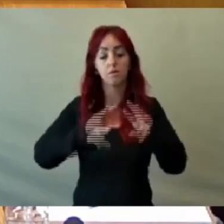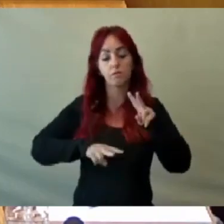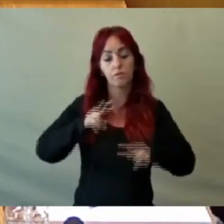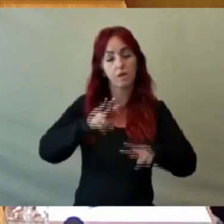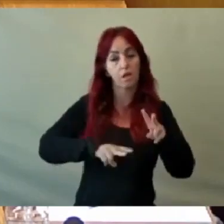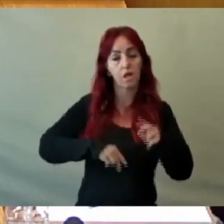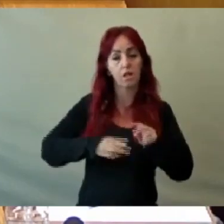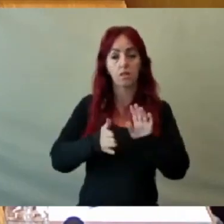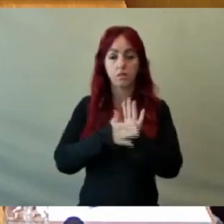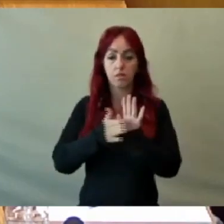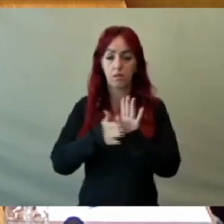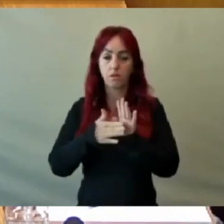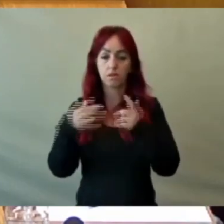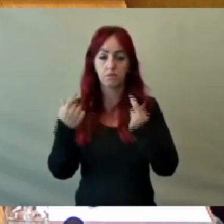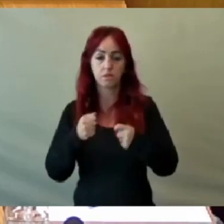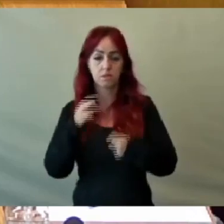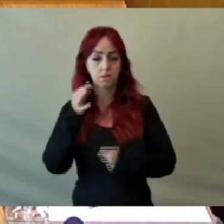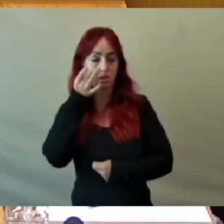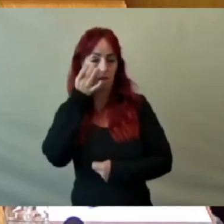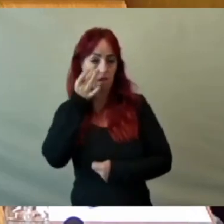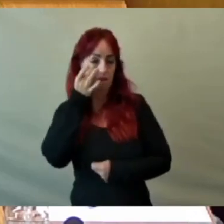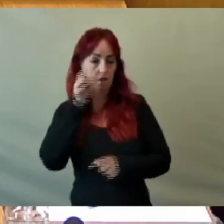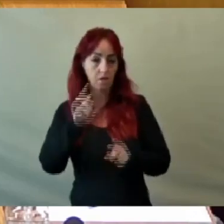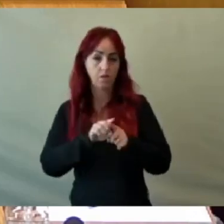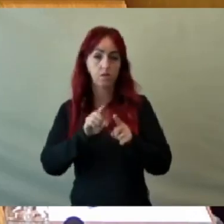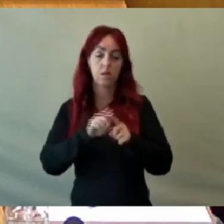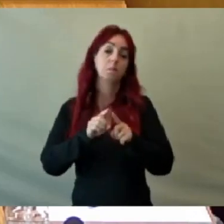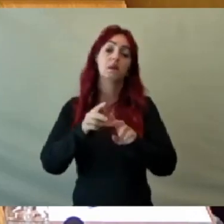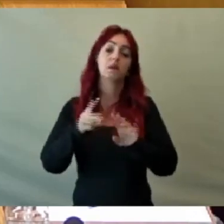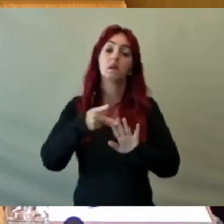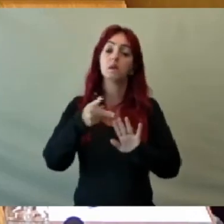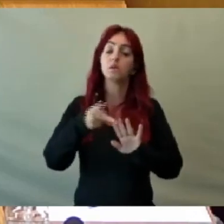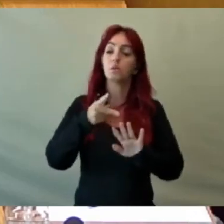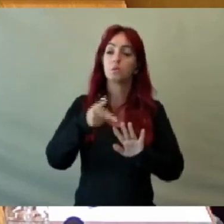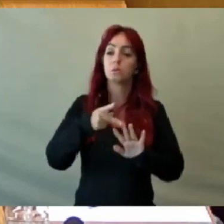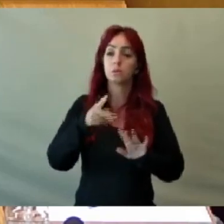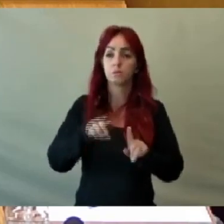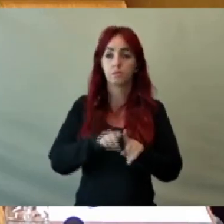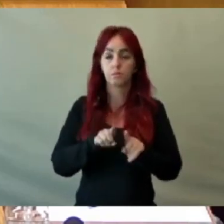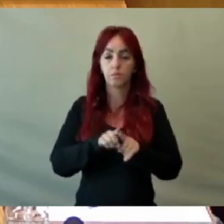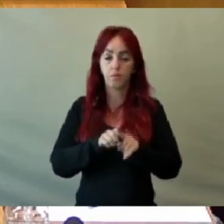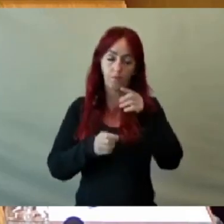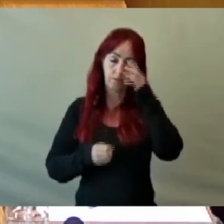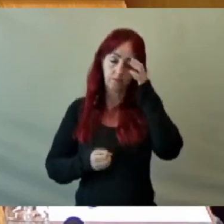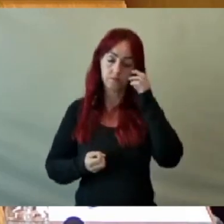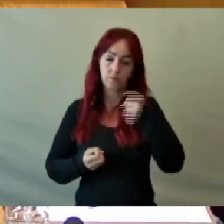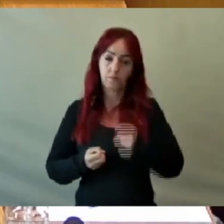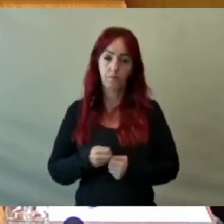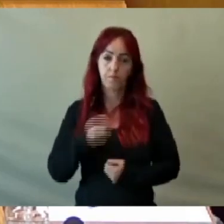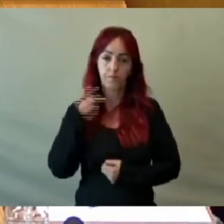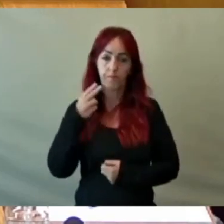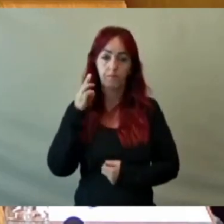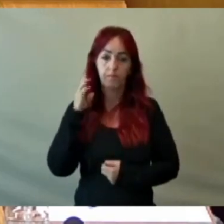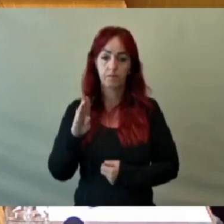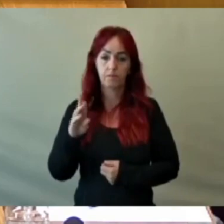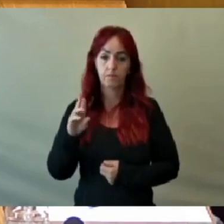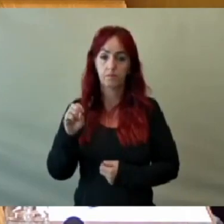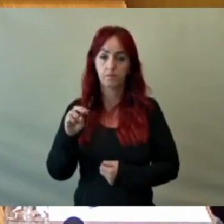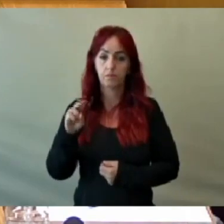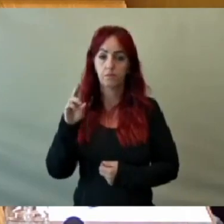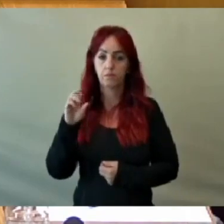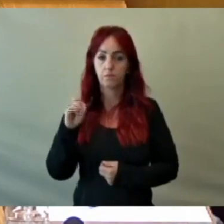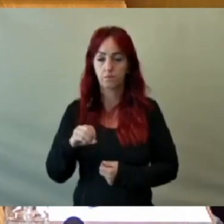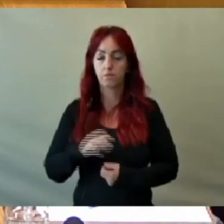de atenção e resolução por parte dos órgãos competentes. Autoria, vereador, doutor Bruno Pedralva. Em discussão, em